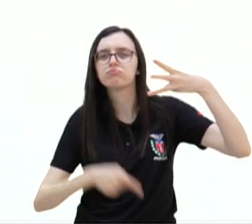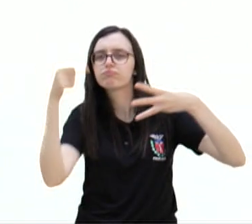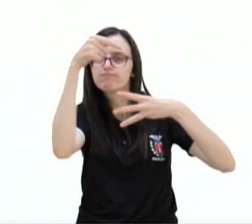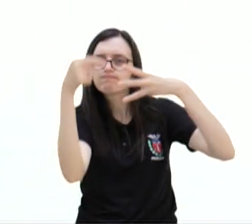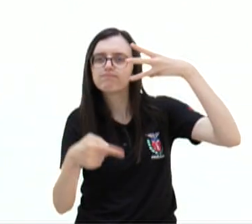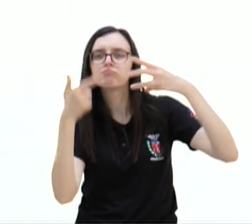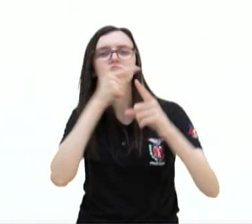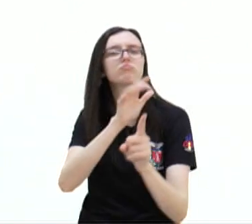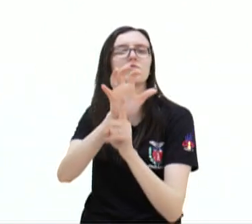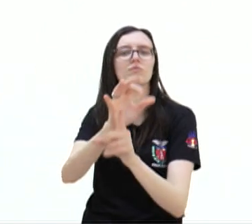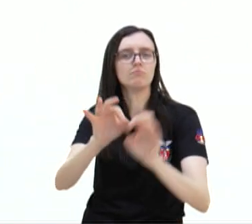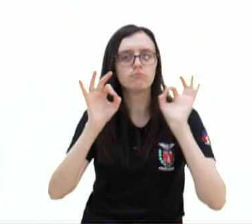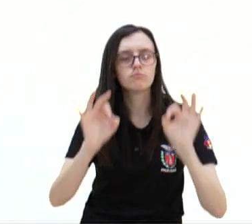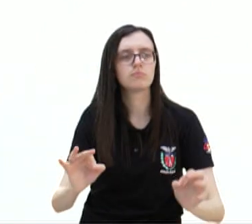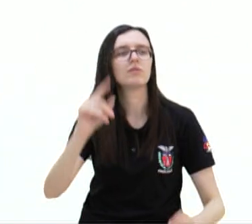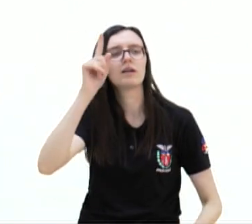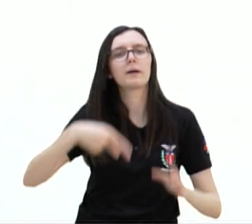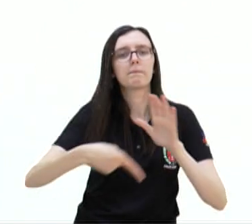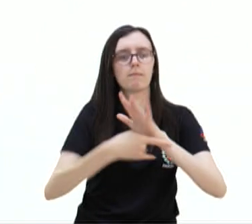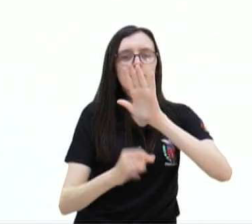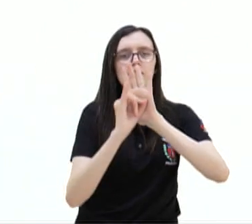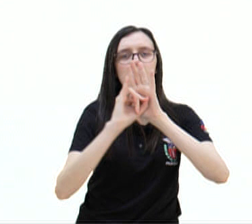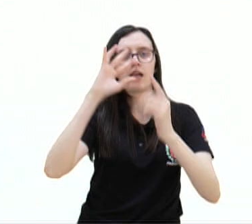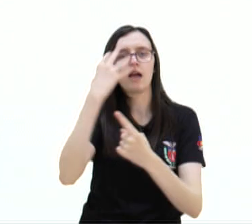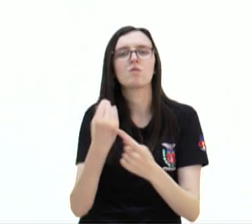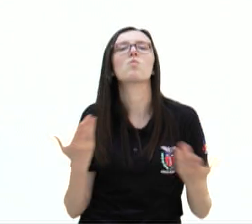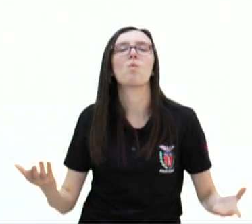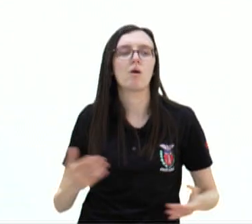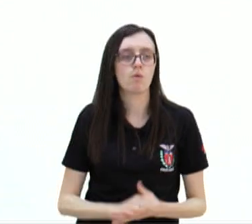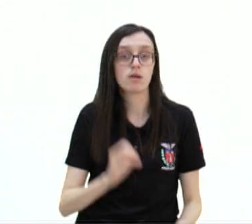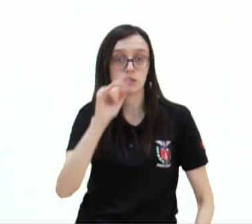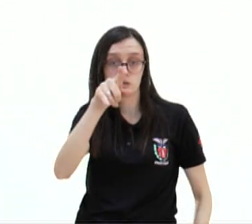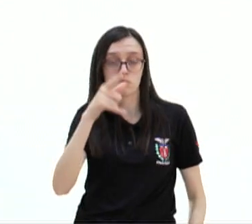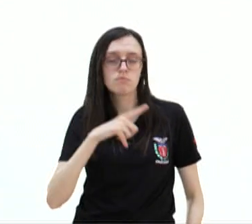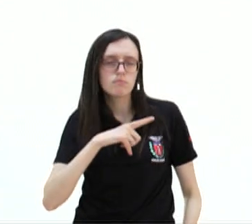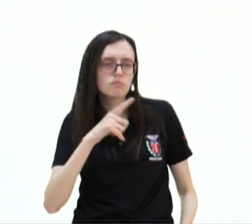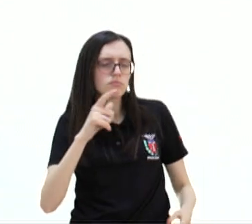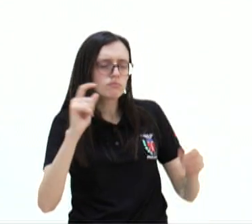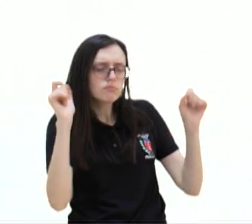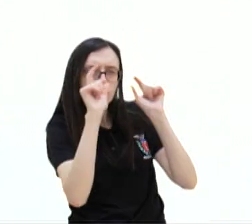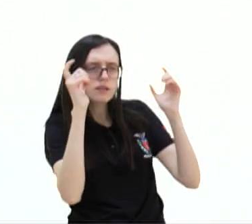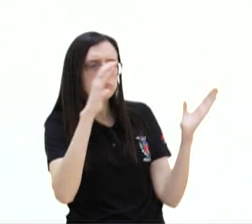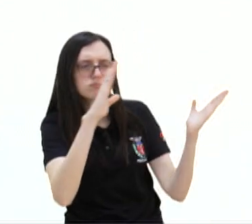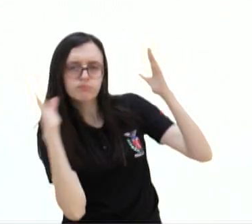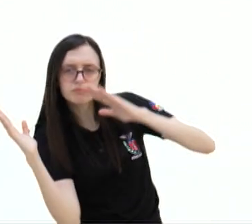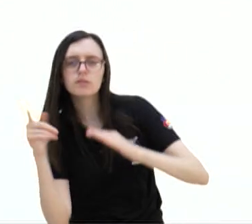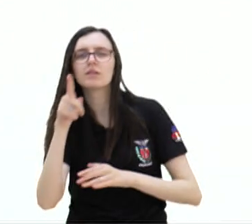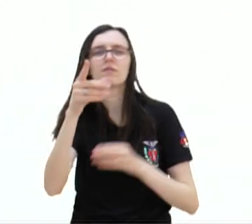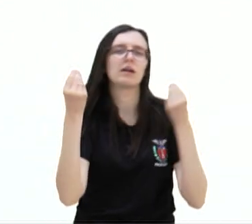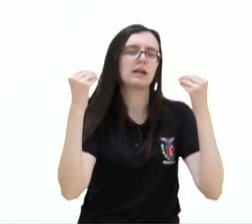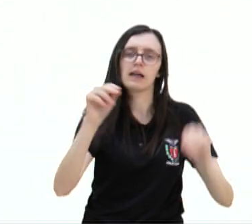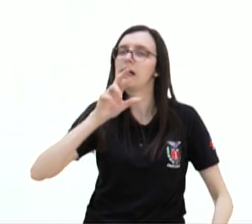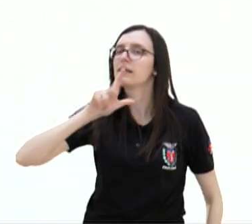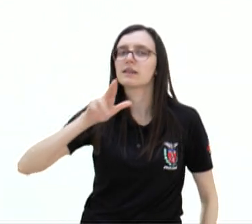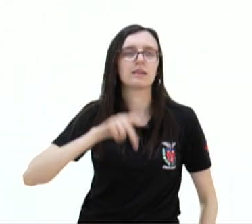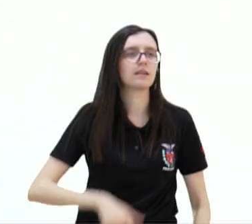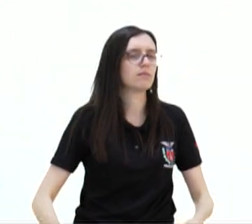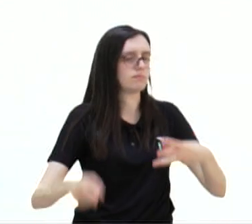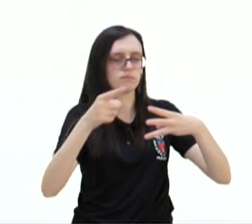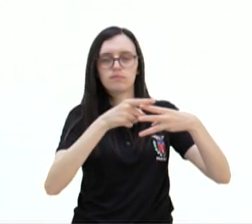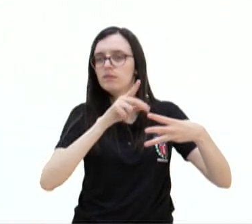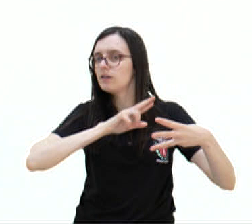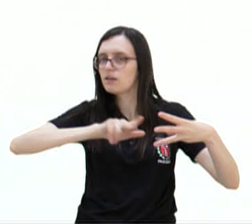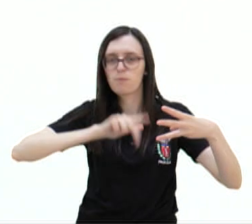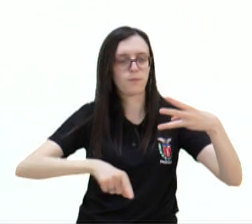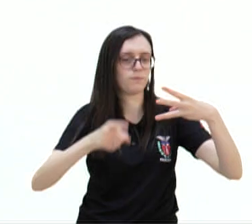alternativas influenciou para uma identidade artística? Se vocês prestarem atenção no que eu falei, não é nem a parte homérica, nem o